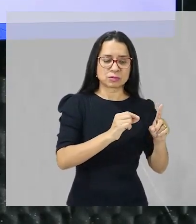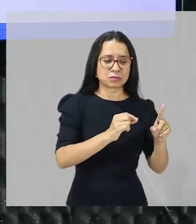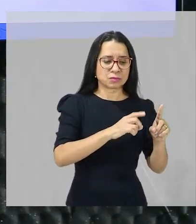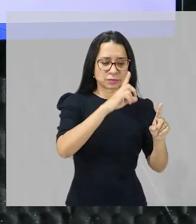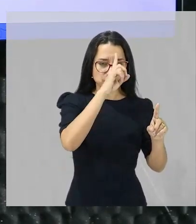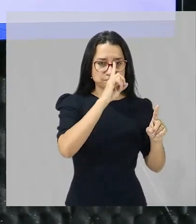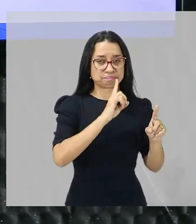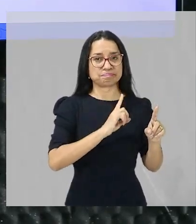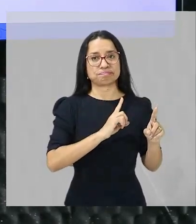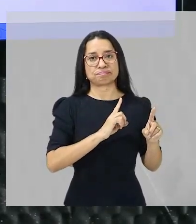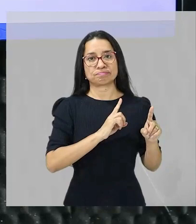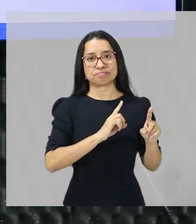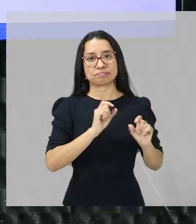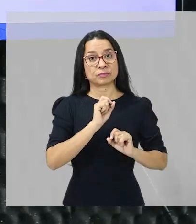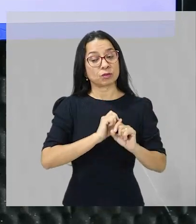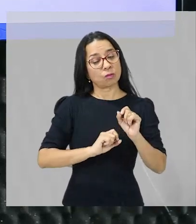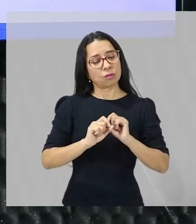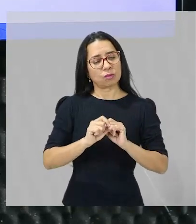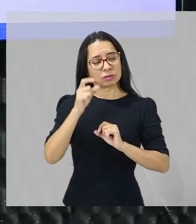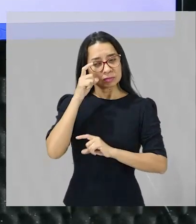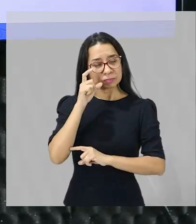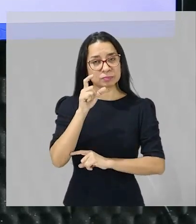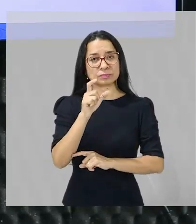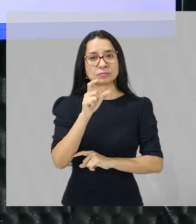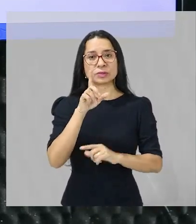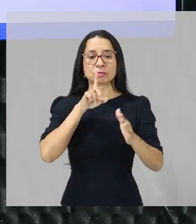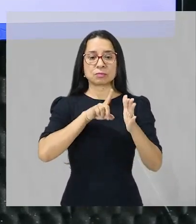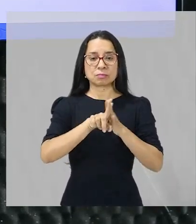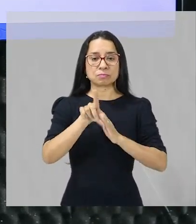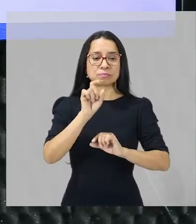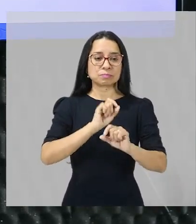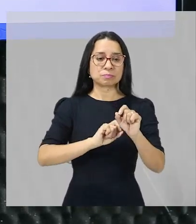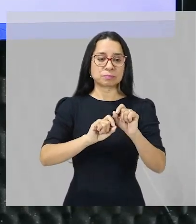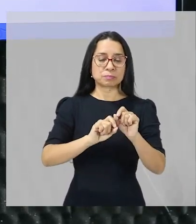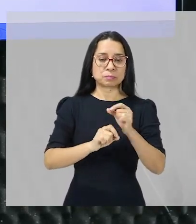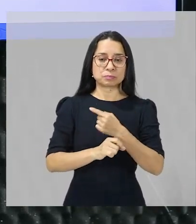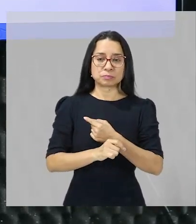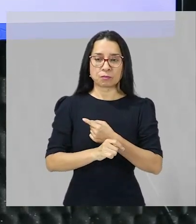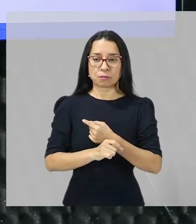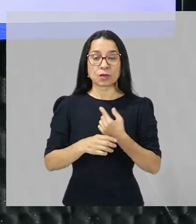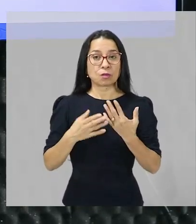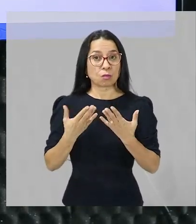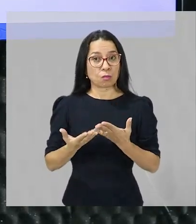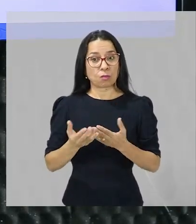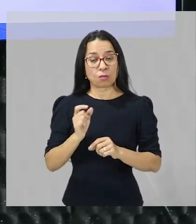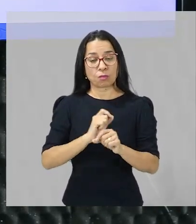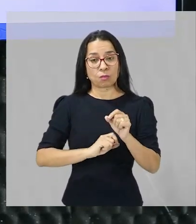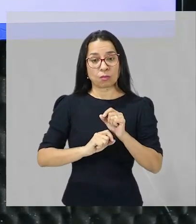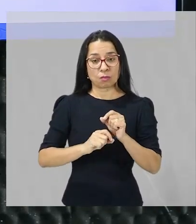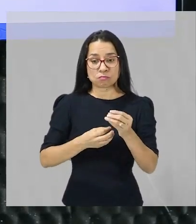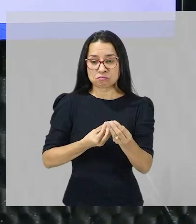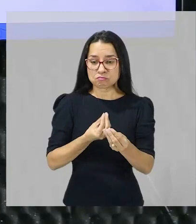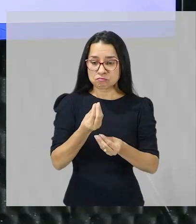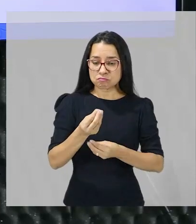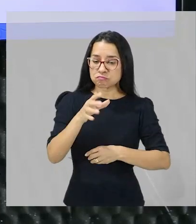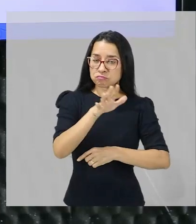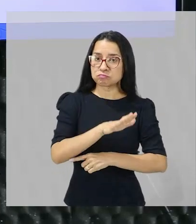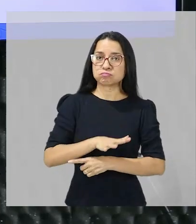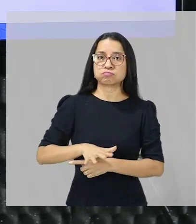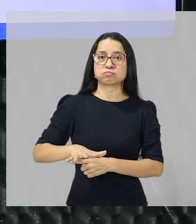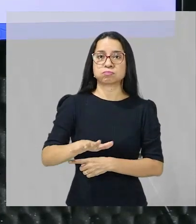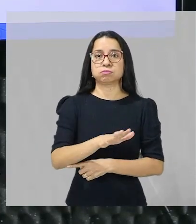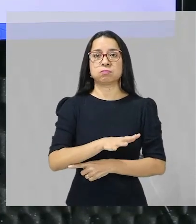amareladas. Olha só que interessante. Aí ele está perguntando quais eram as condições